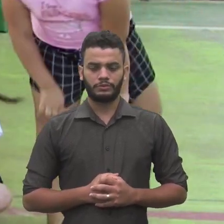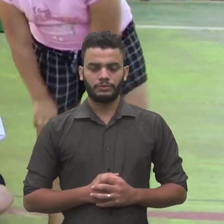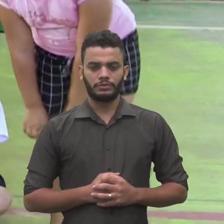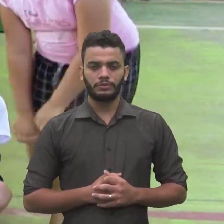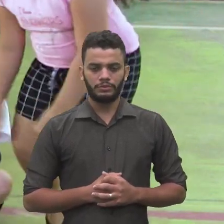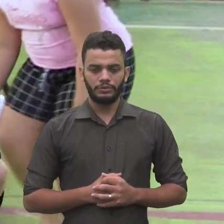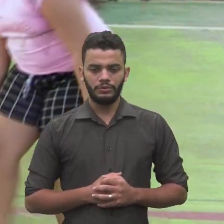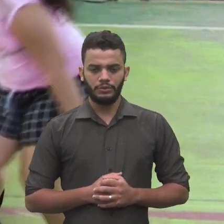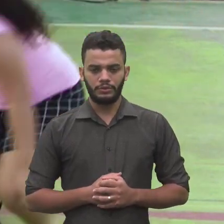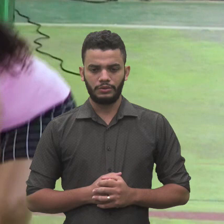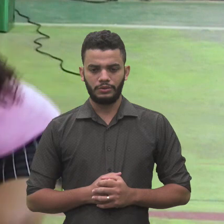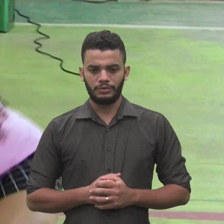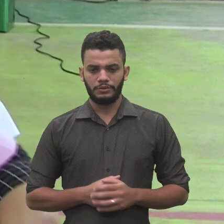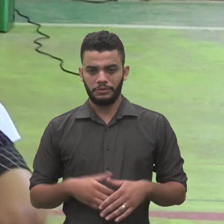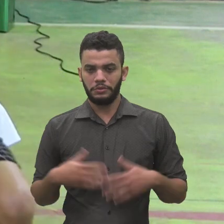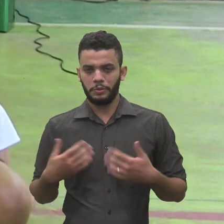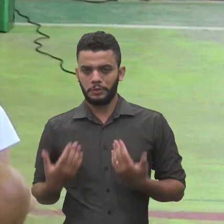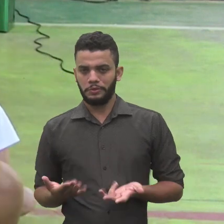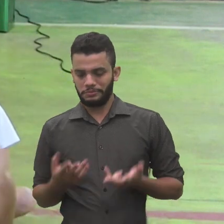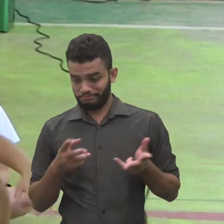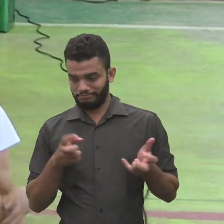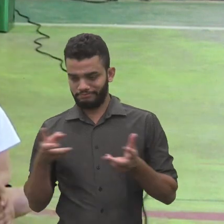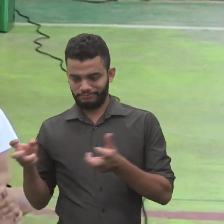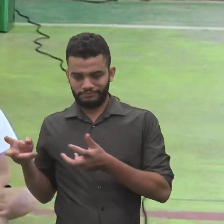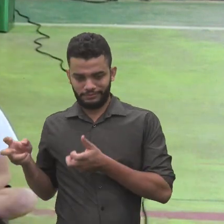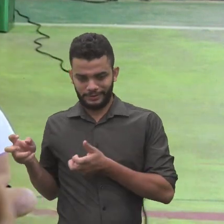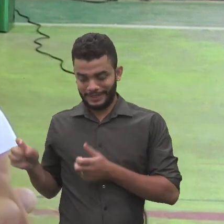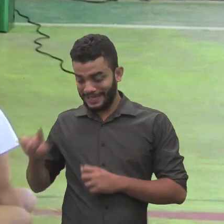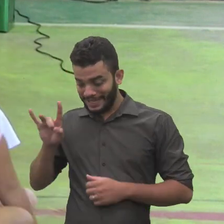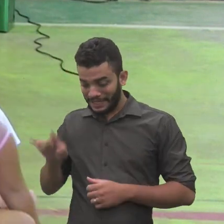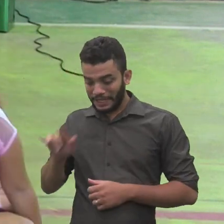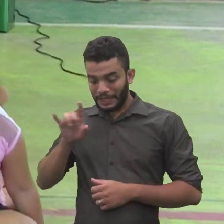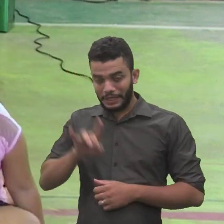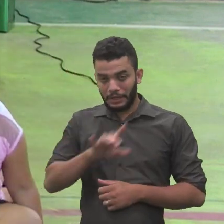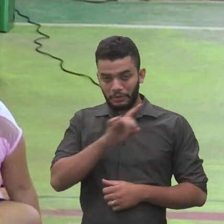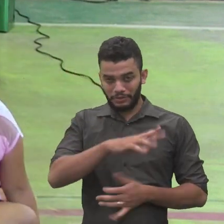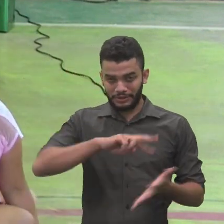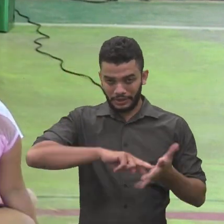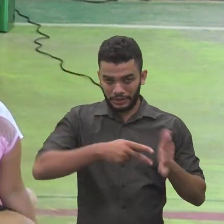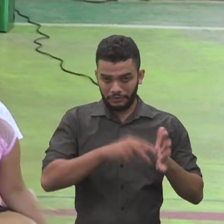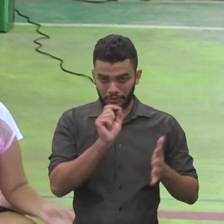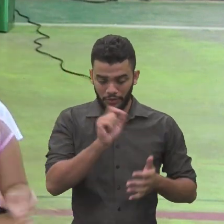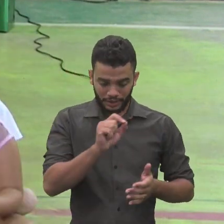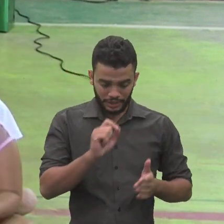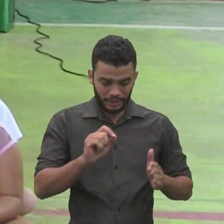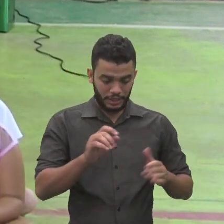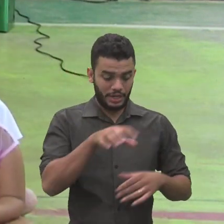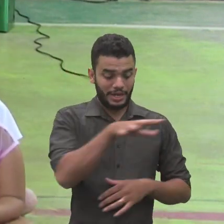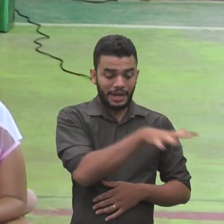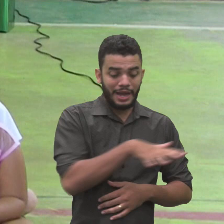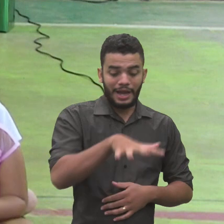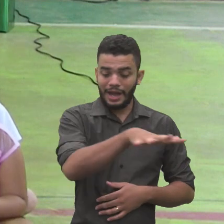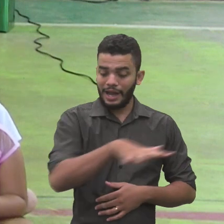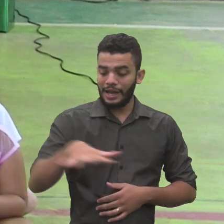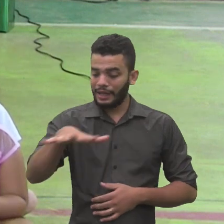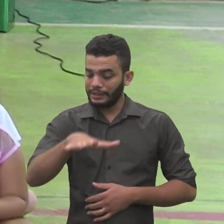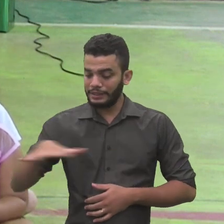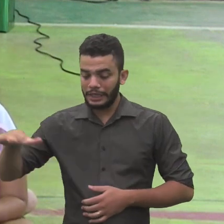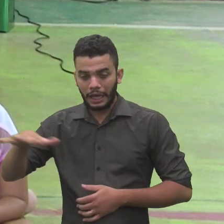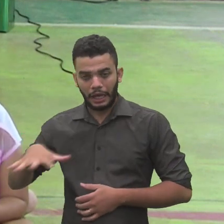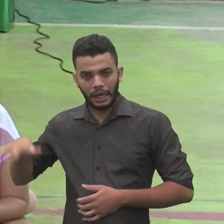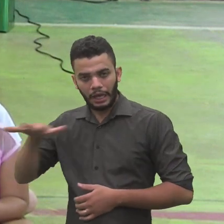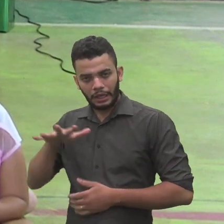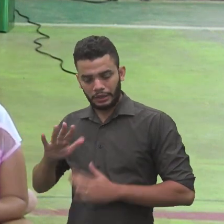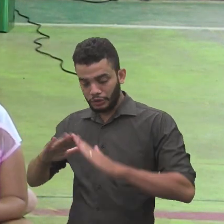Todas as peças, gente, fazem parte da nossa escola. Por isso é muito importante trabalharmos juntos e termos